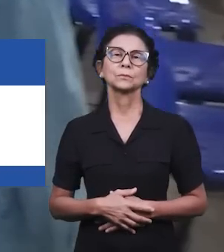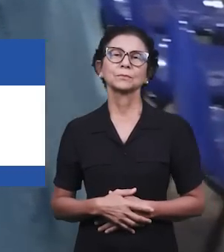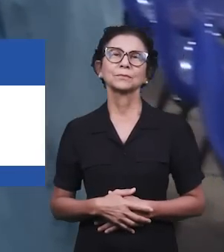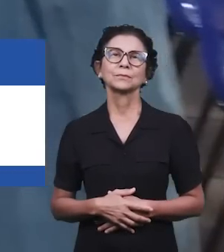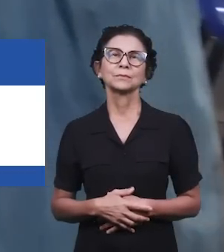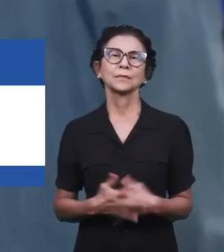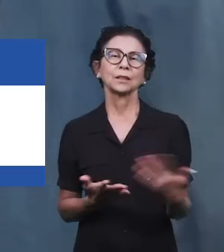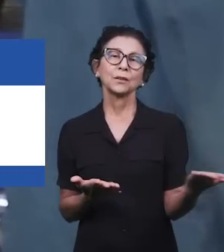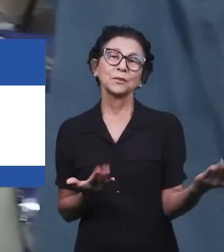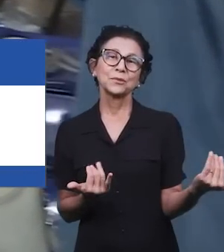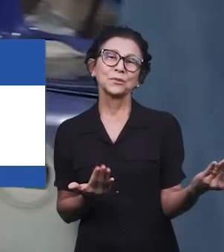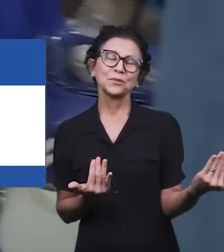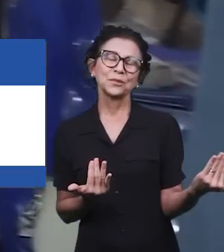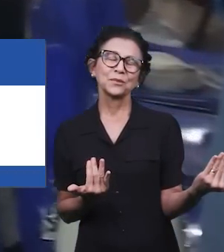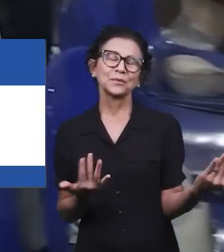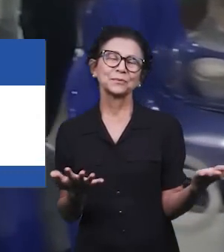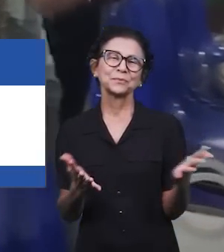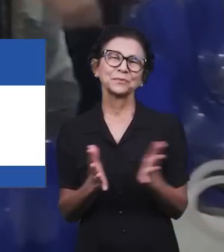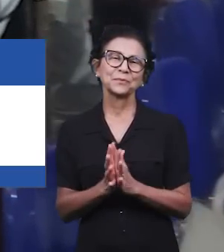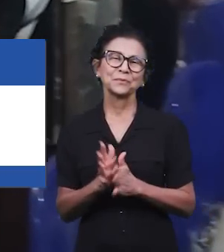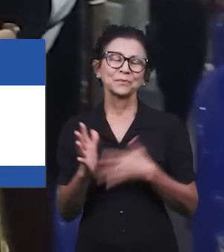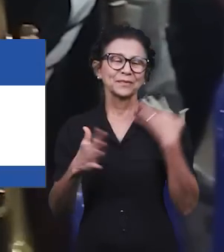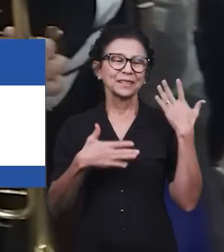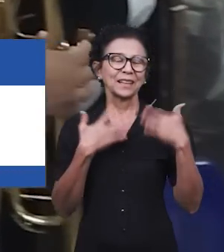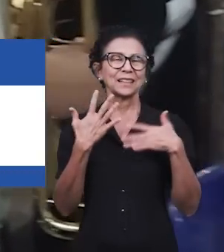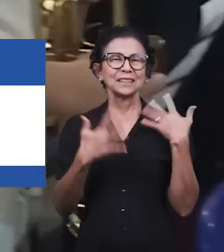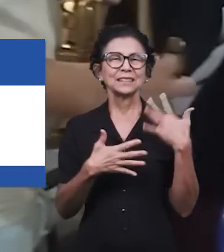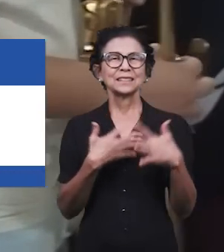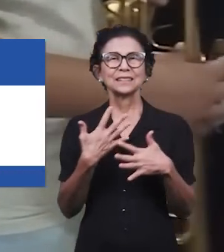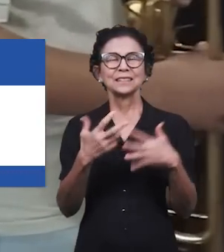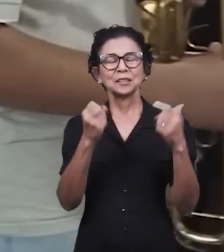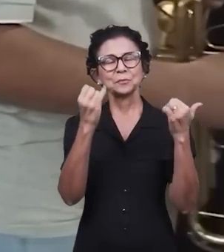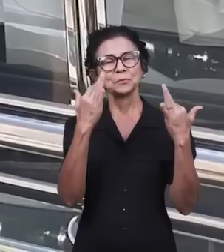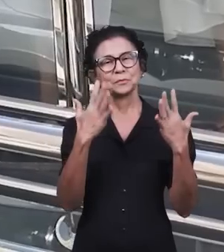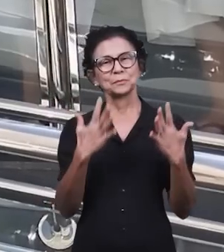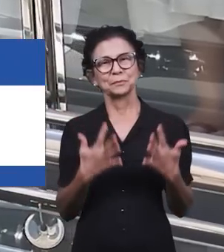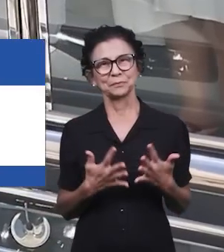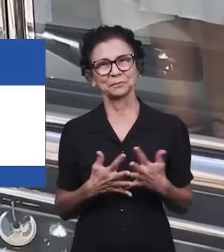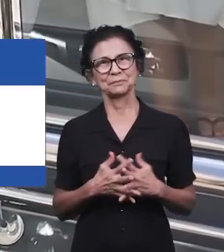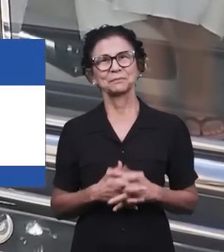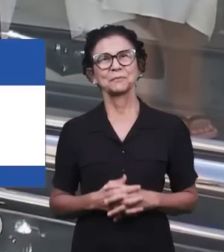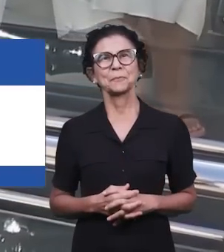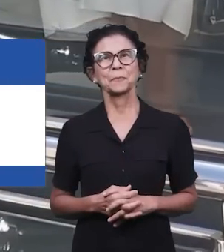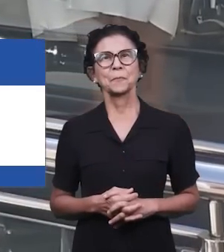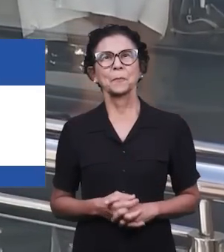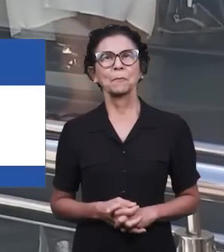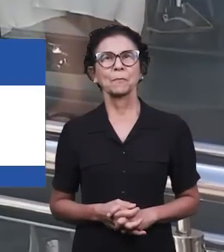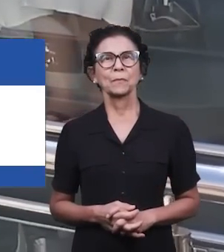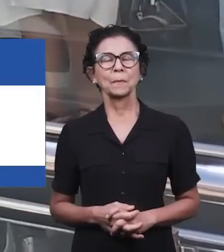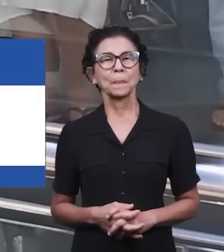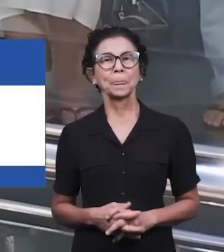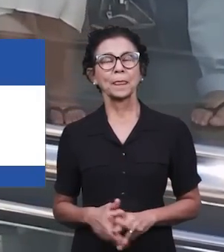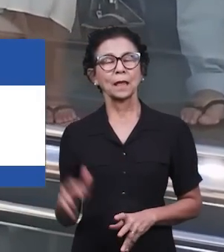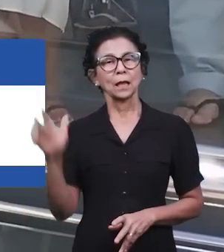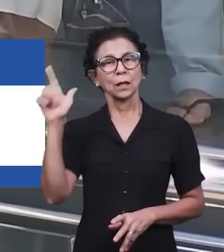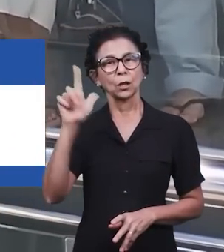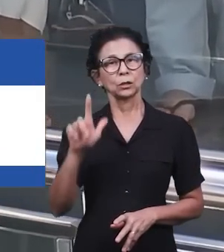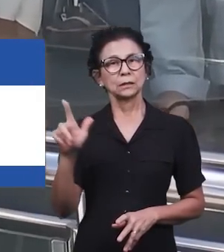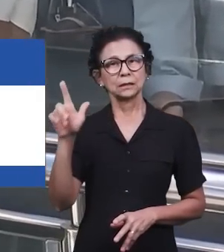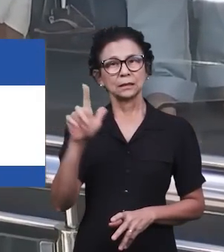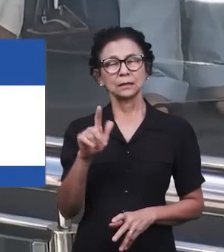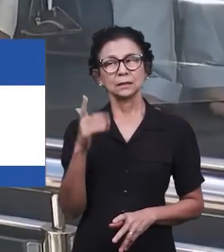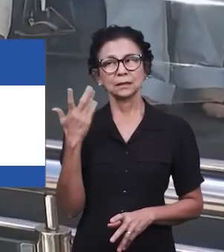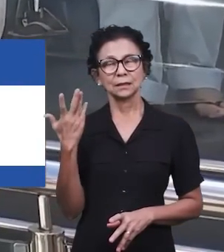que saíram do Manaim cheios de alegria e bênçãos do Senhor. Na área de Londrina, o Senhor abençoou muitas igrejas